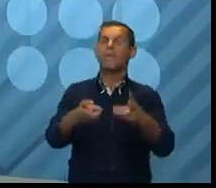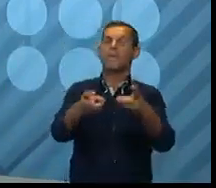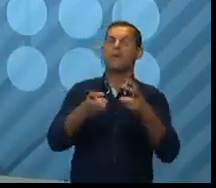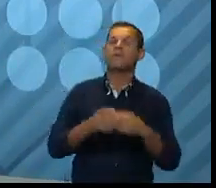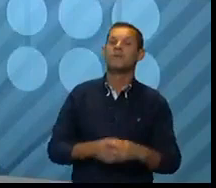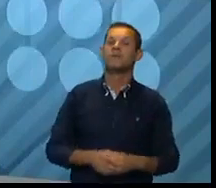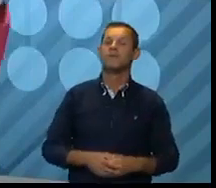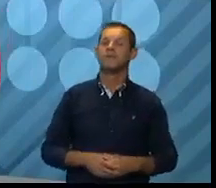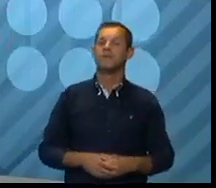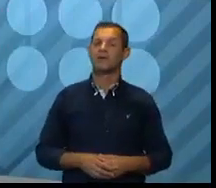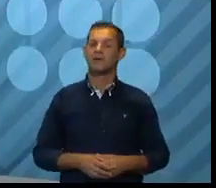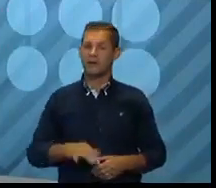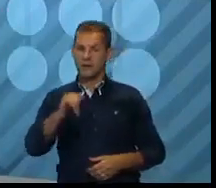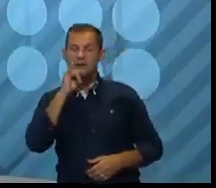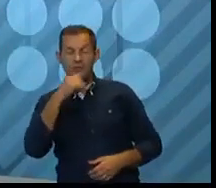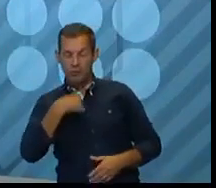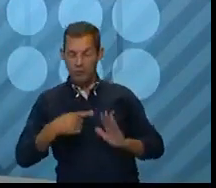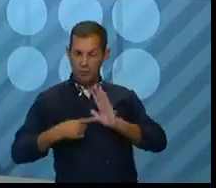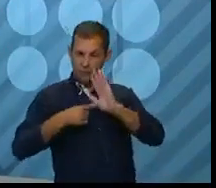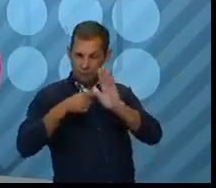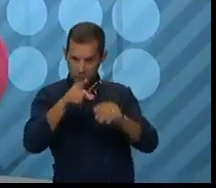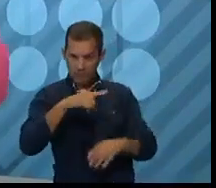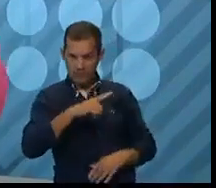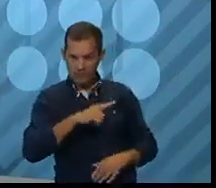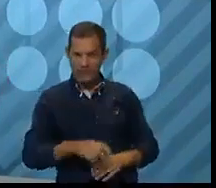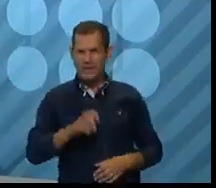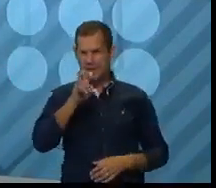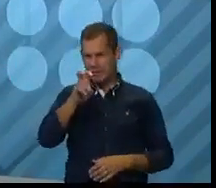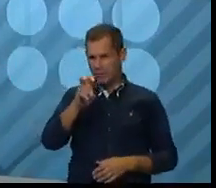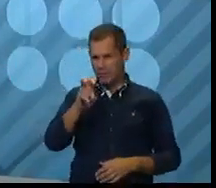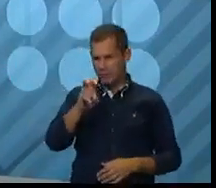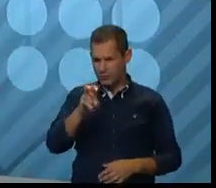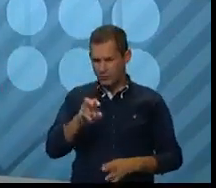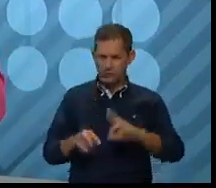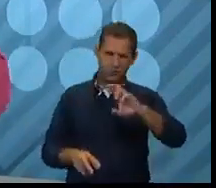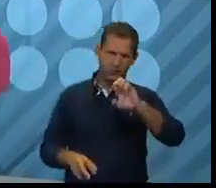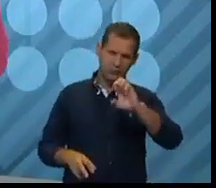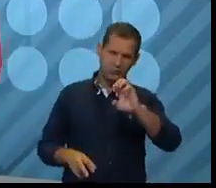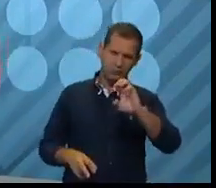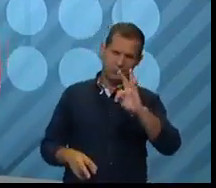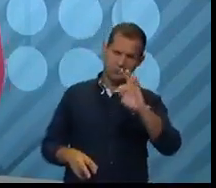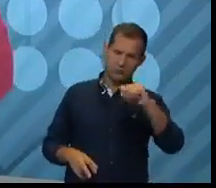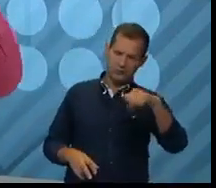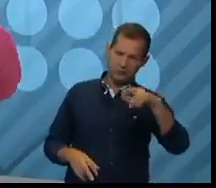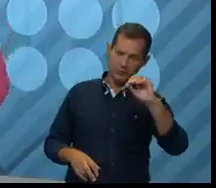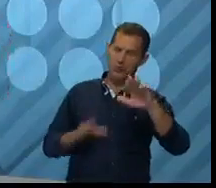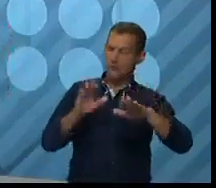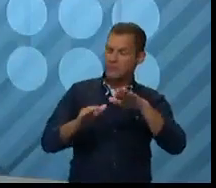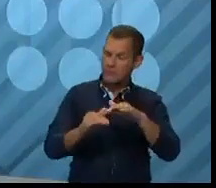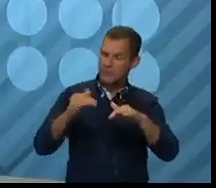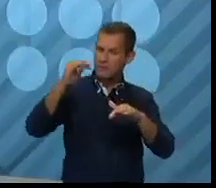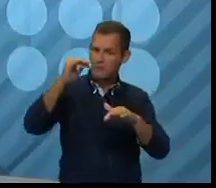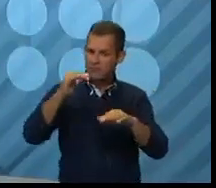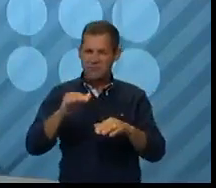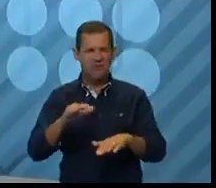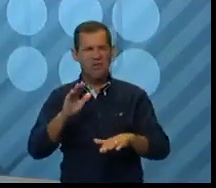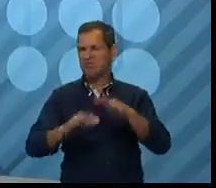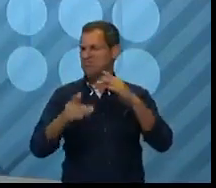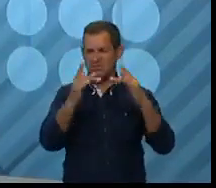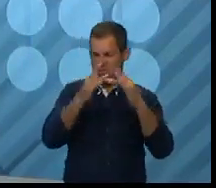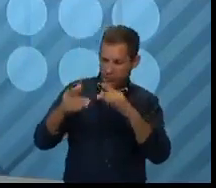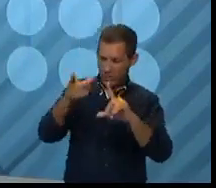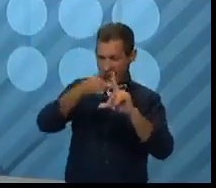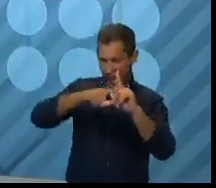Mas perceba, ali no exemplo que eu te mostrei, nós tínhamos 5 retângulos. ora ficava para cima, ora não pegava abaixo da